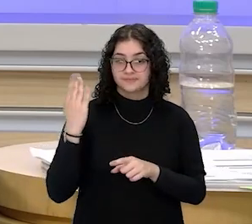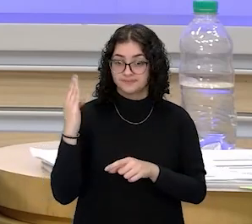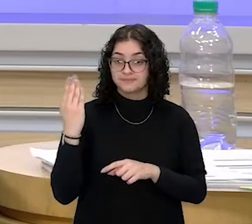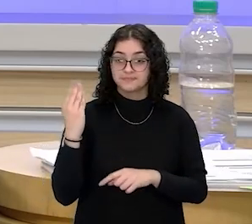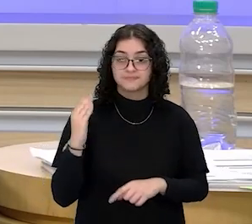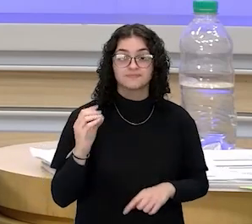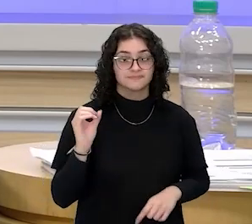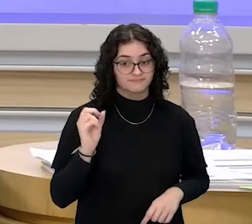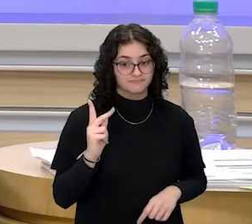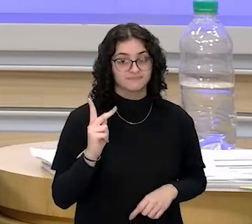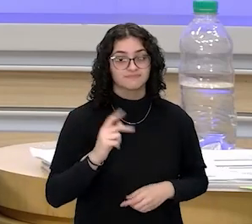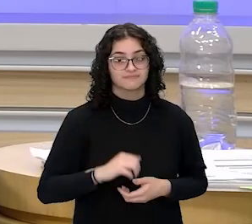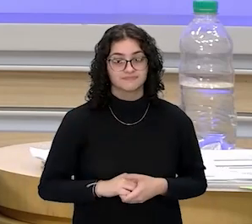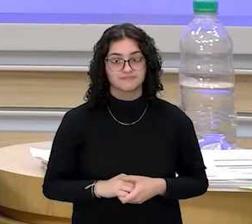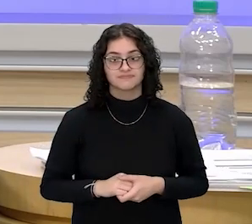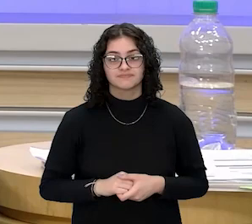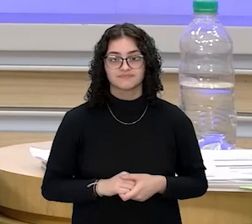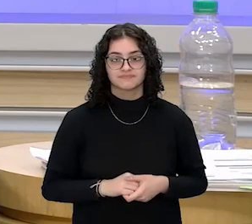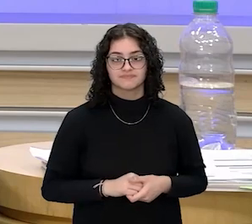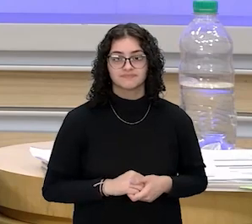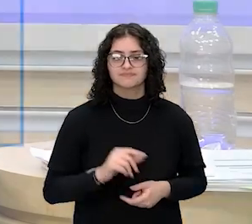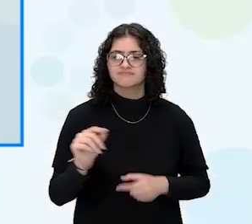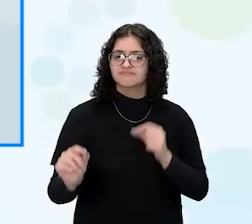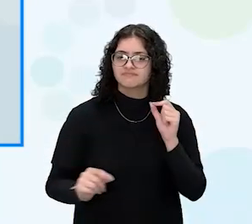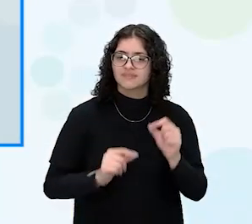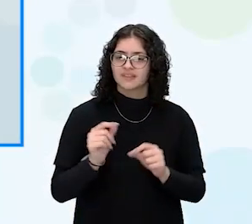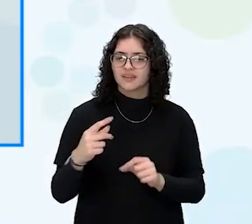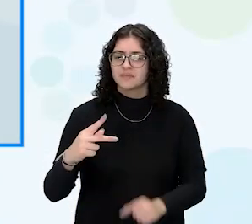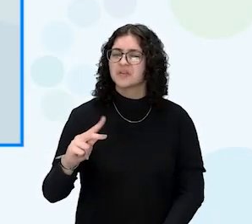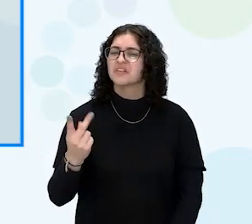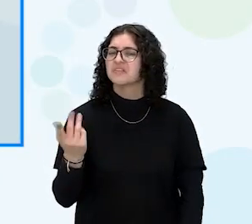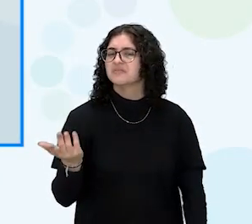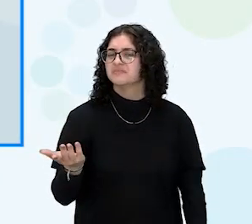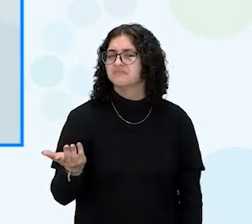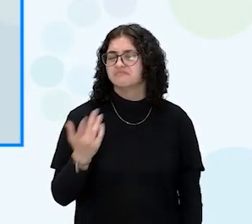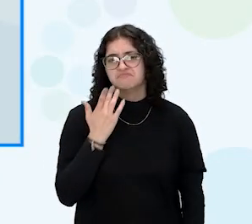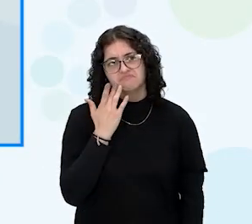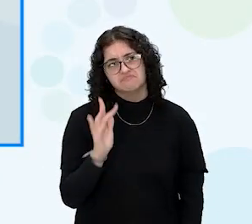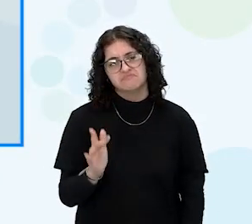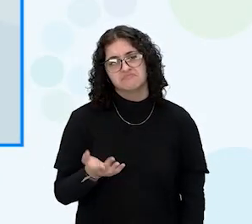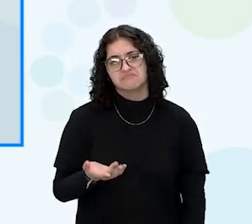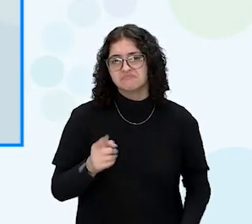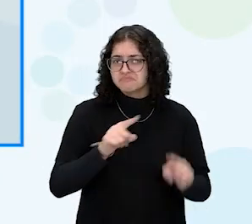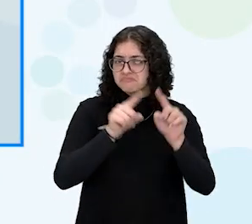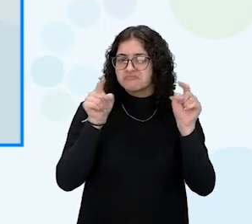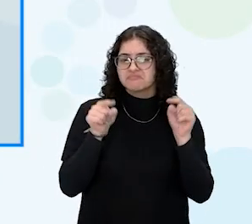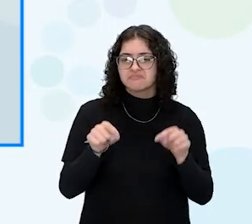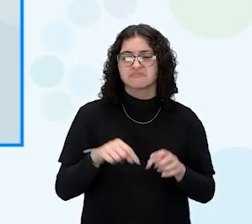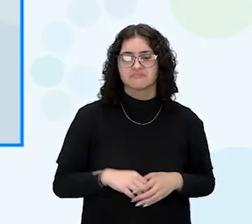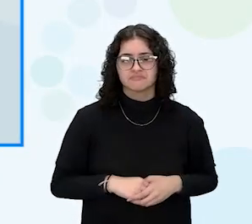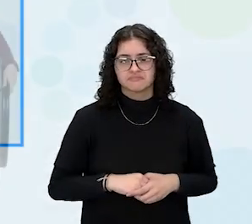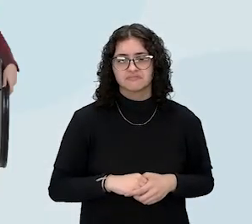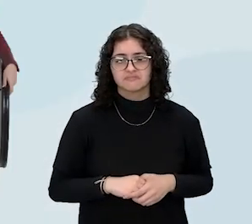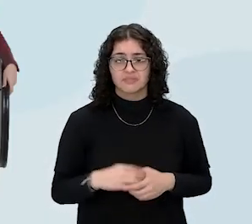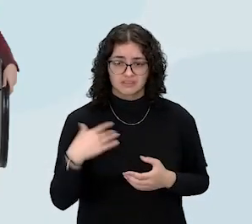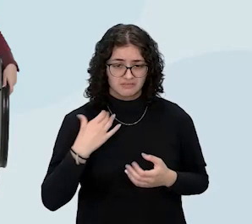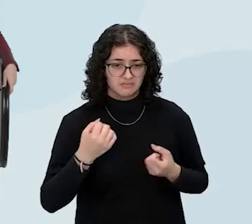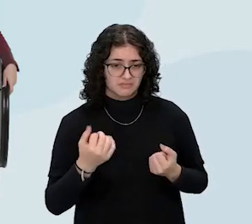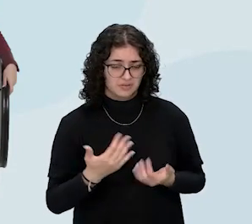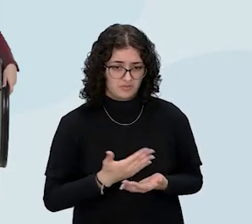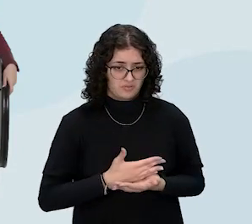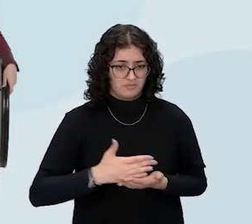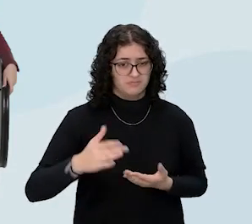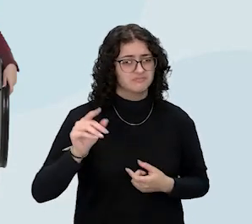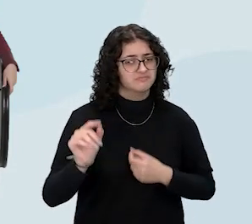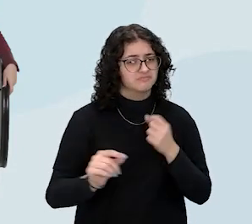Mas, tá, Sumaia, o que é o pH? Tá certo? O que é o pH? Já falei no comecinho, você